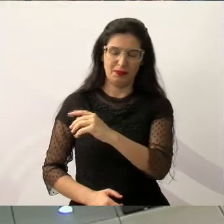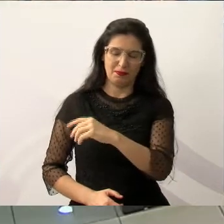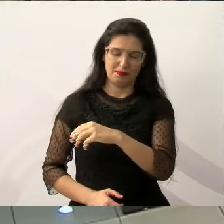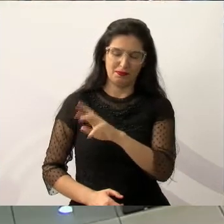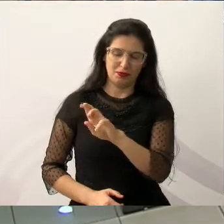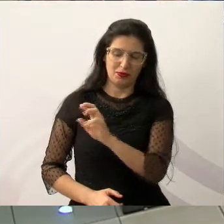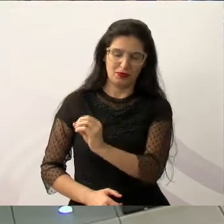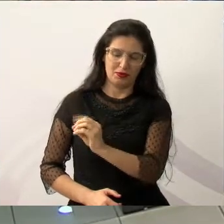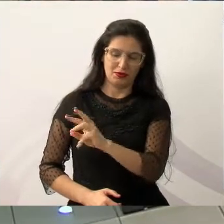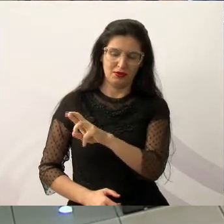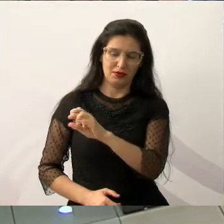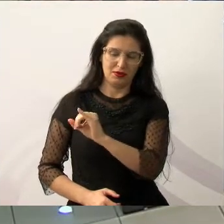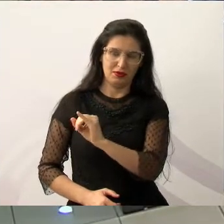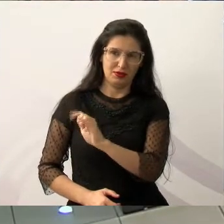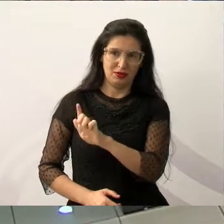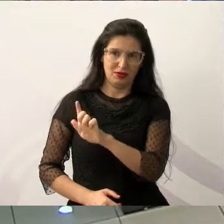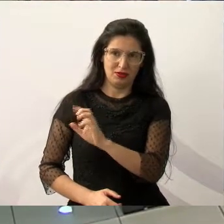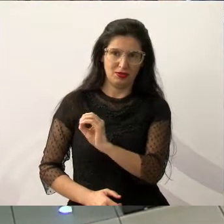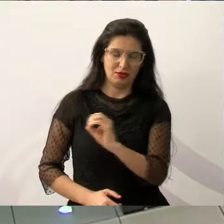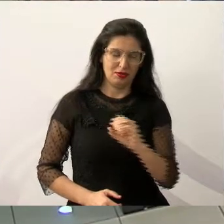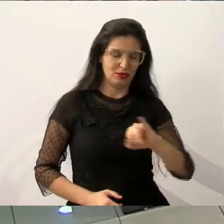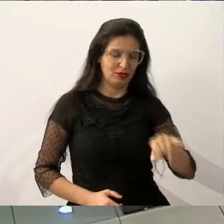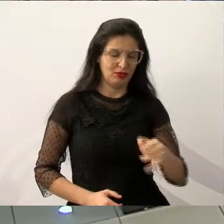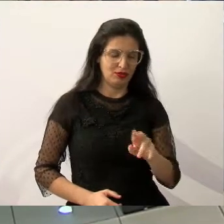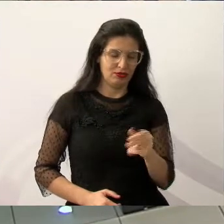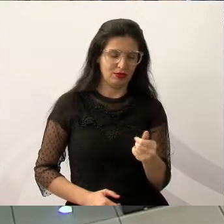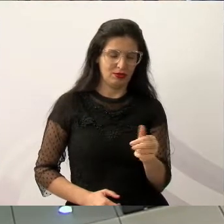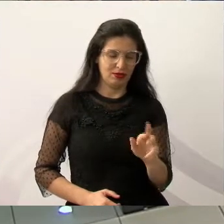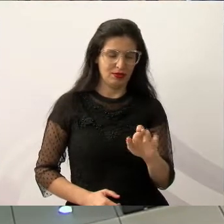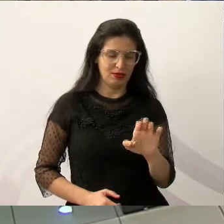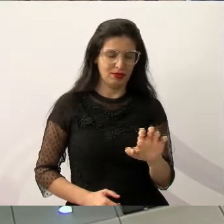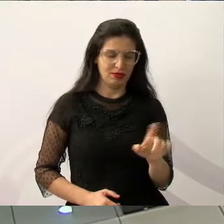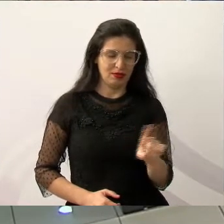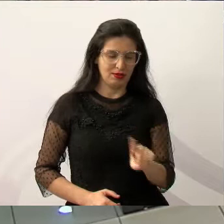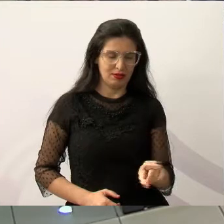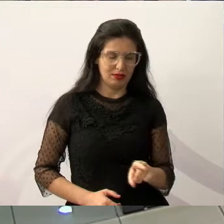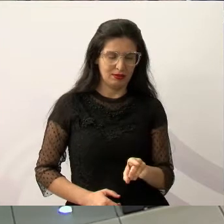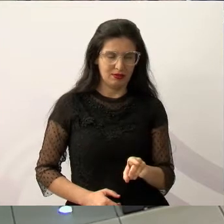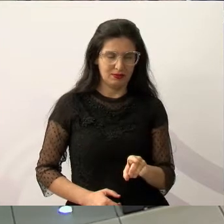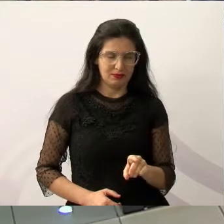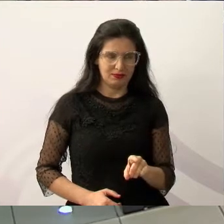doutor Rodrigo Salomão, Juarez Araújo,